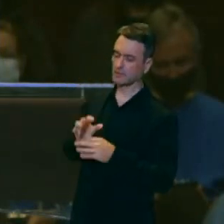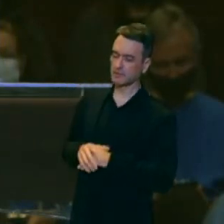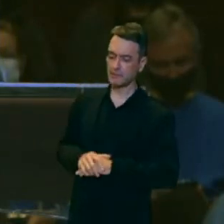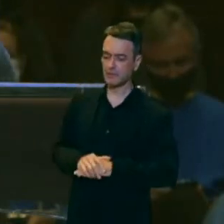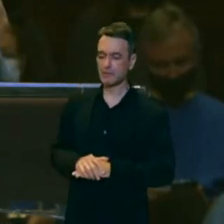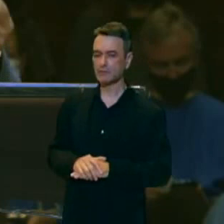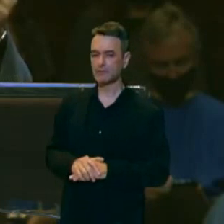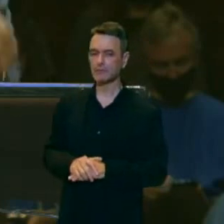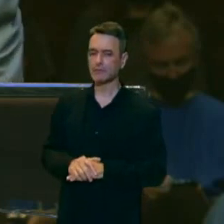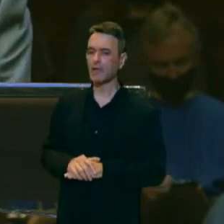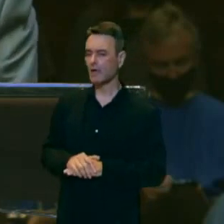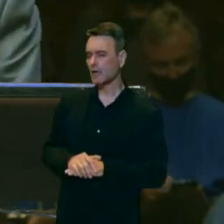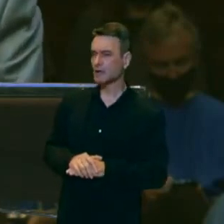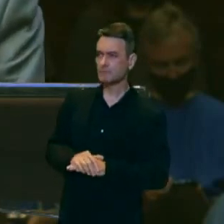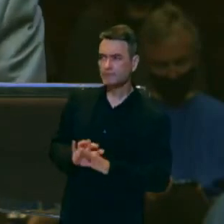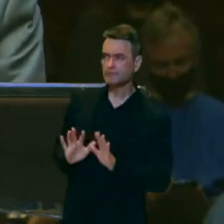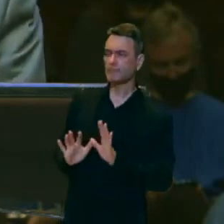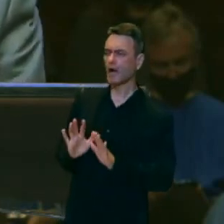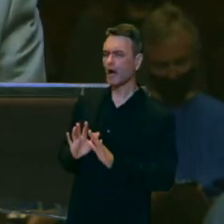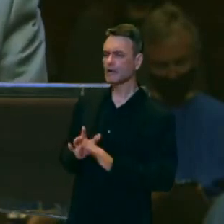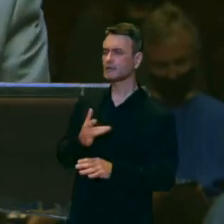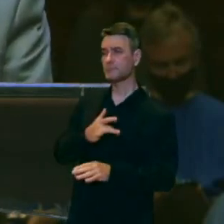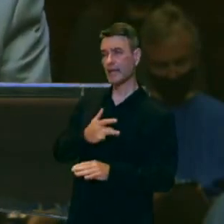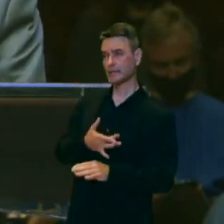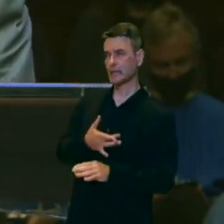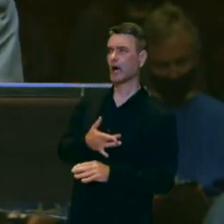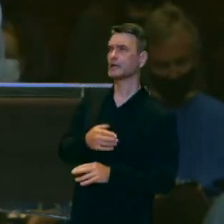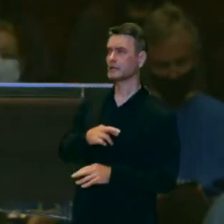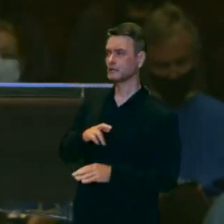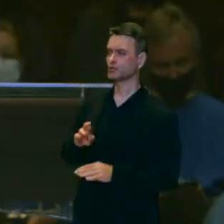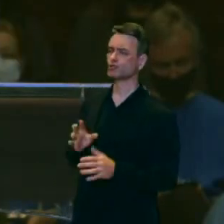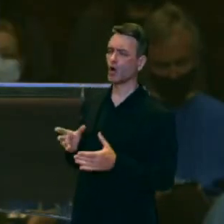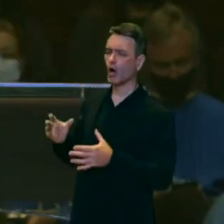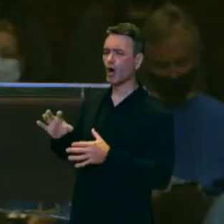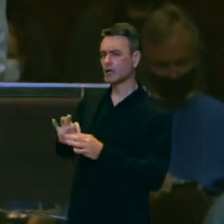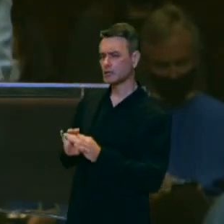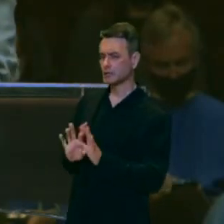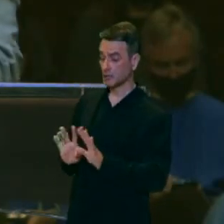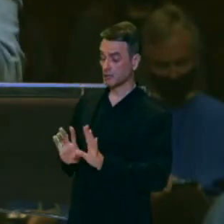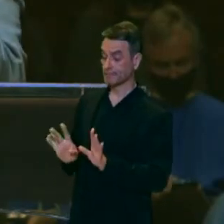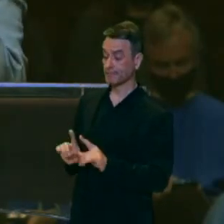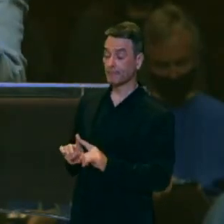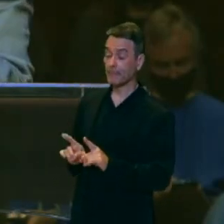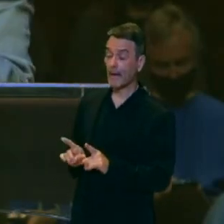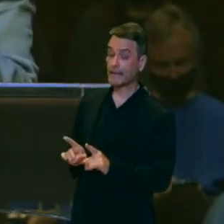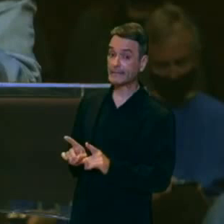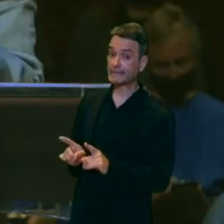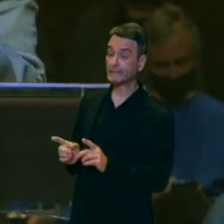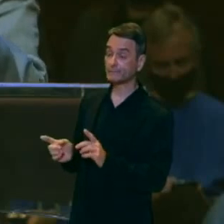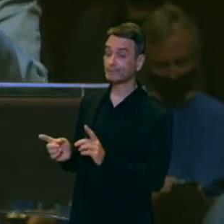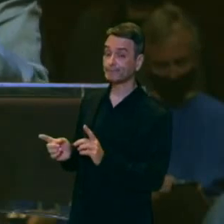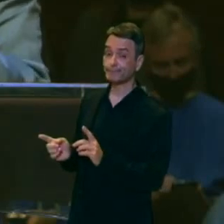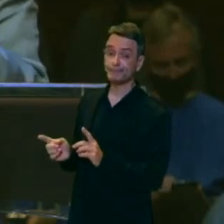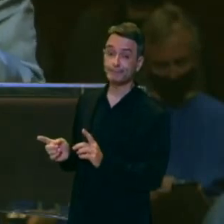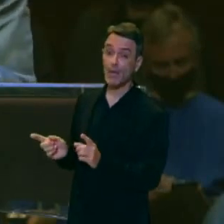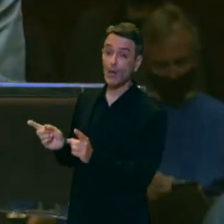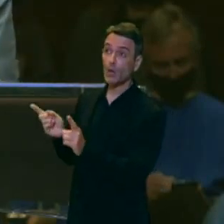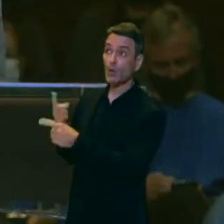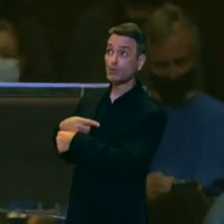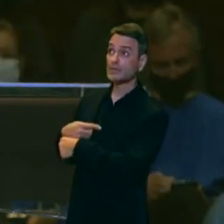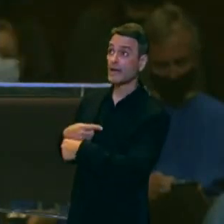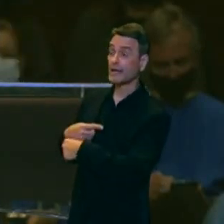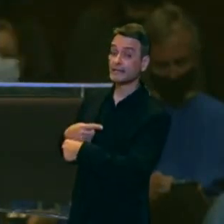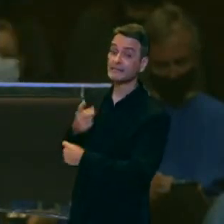tinham até aparência de piedade religiosa, mas elas eram contrárias à vontade